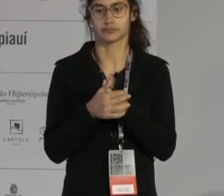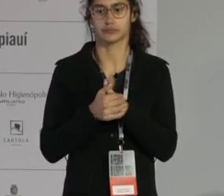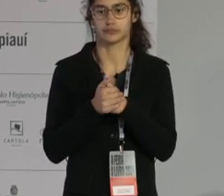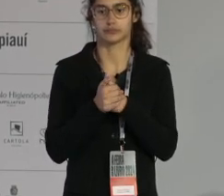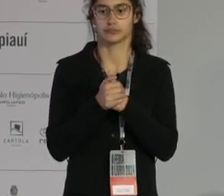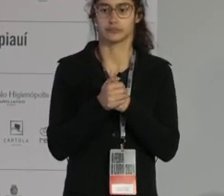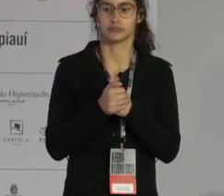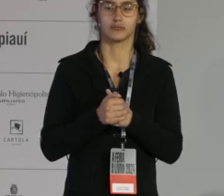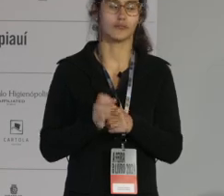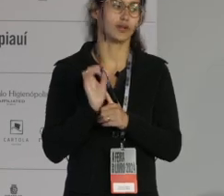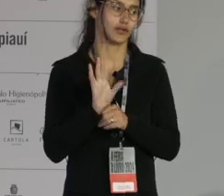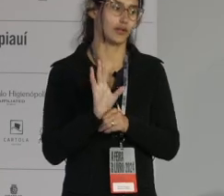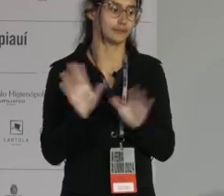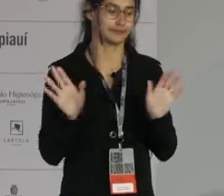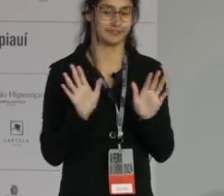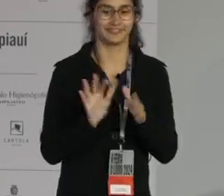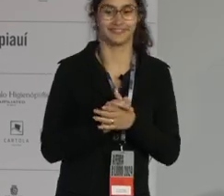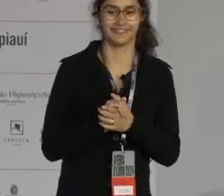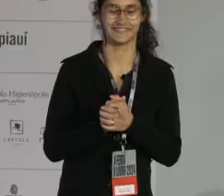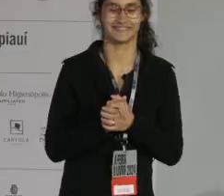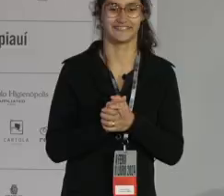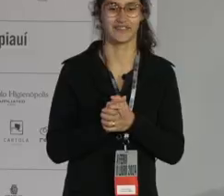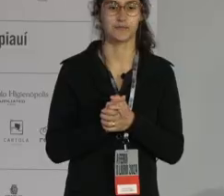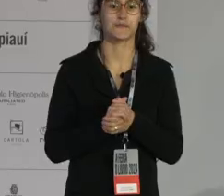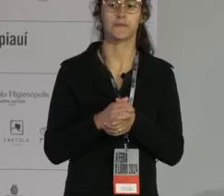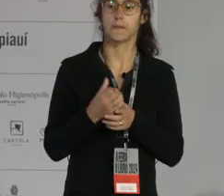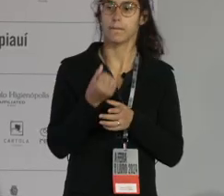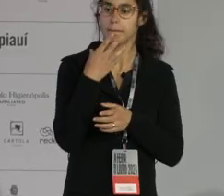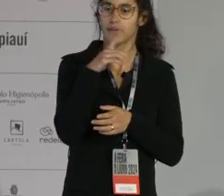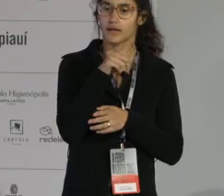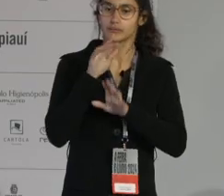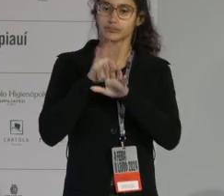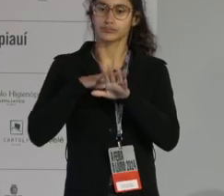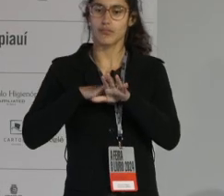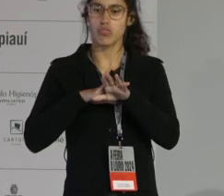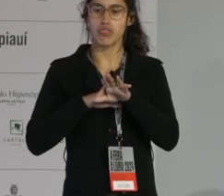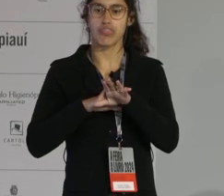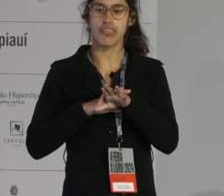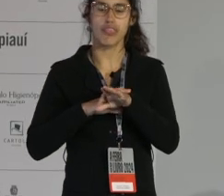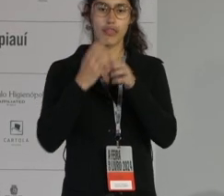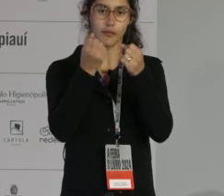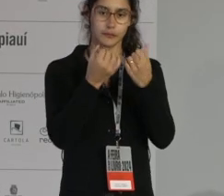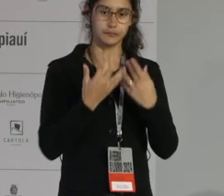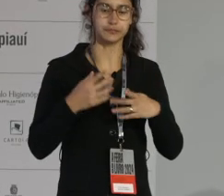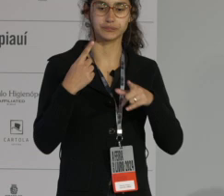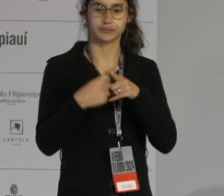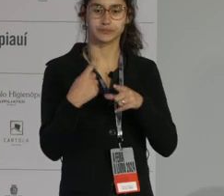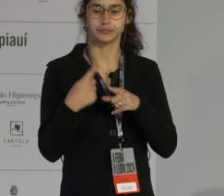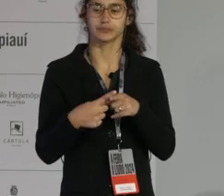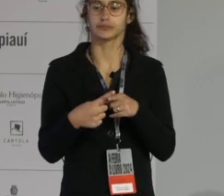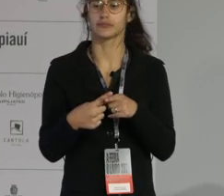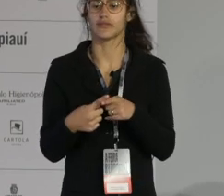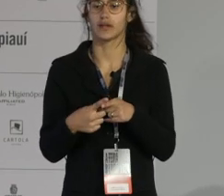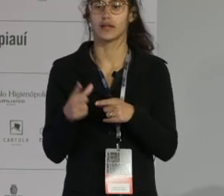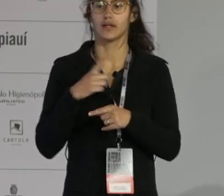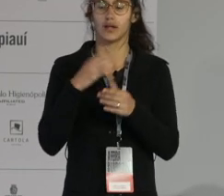hora, vou ficar por aqui. Que bom que você fez essa extrema deselegância, porque temos um livro maravilhoso